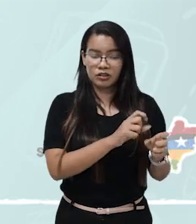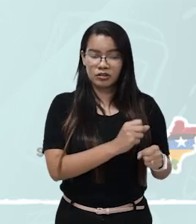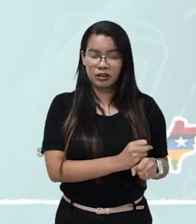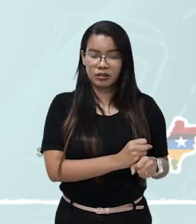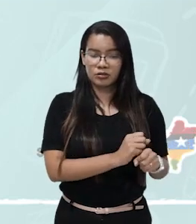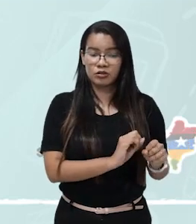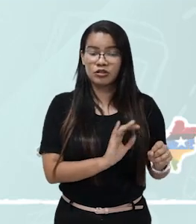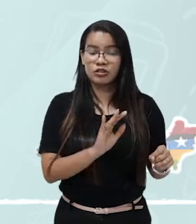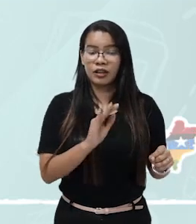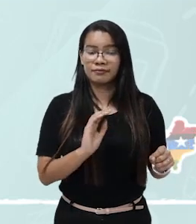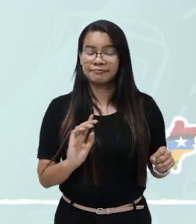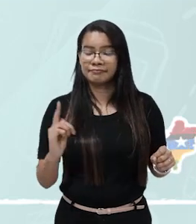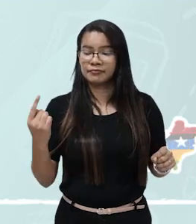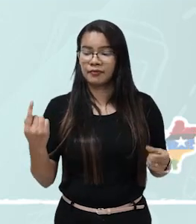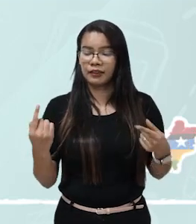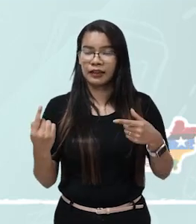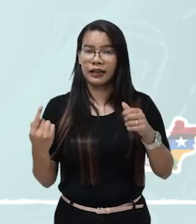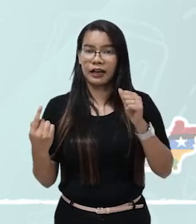laboratório.